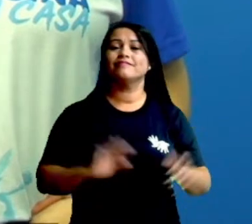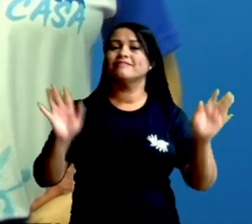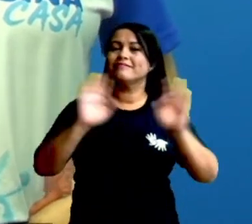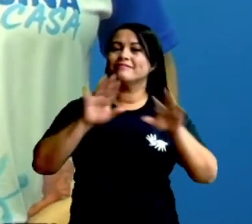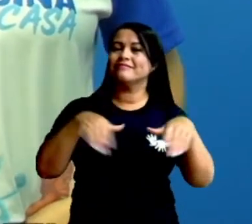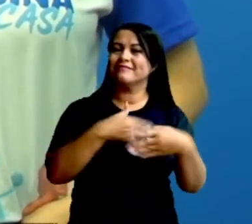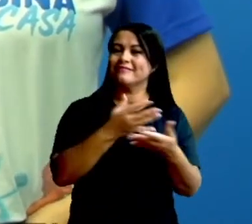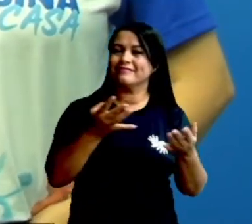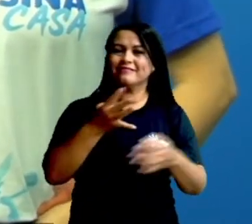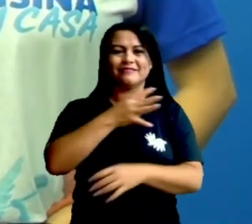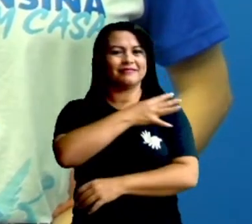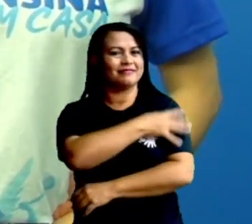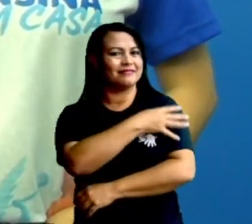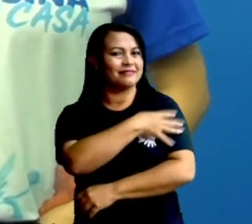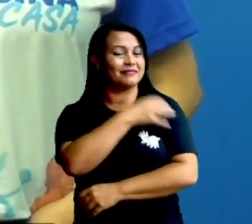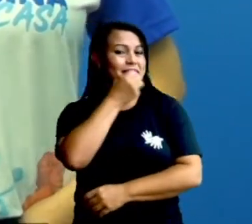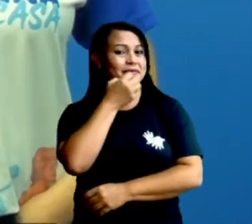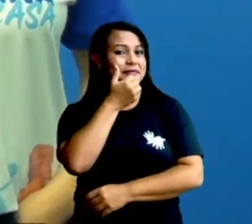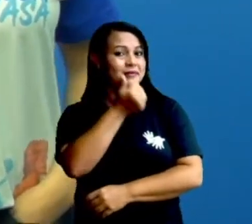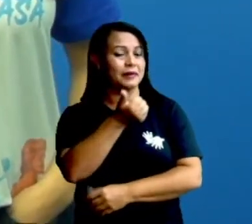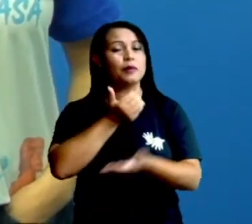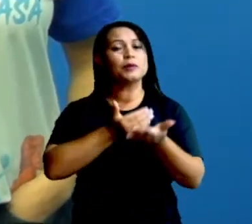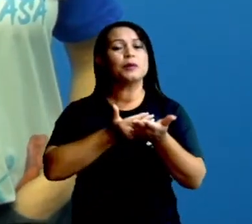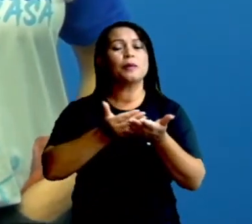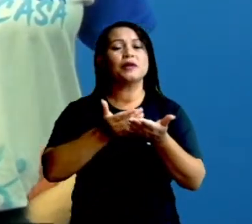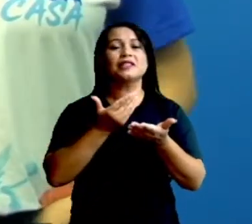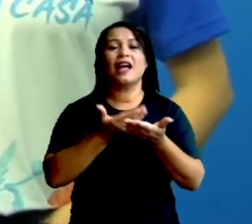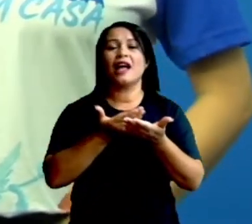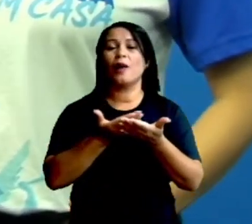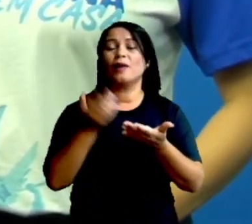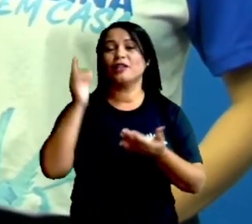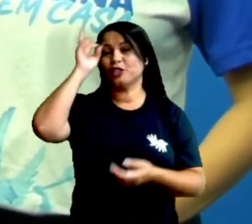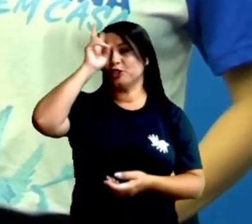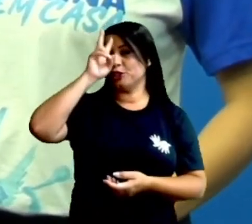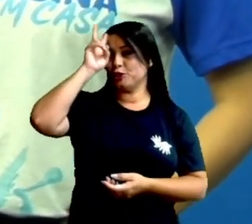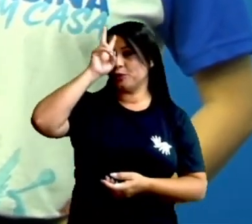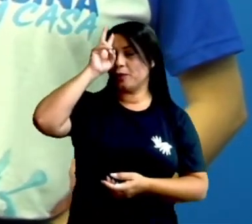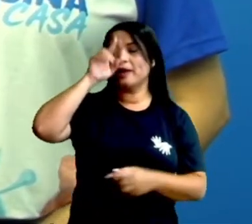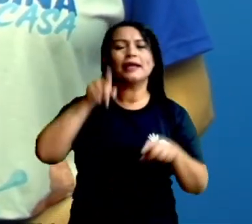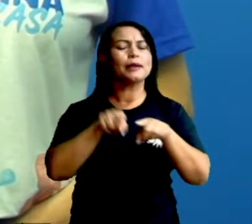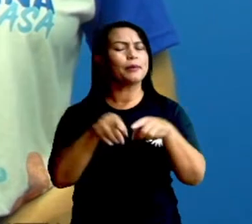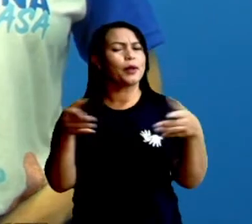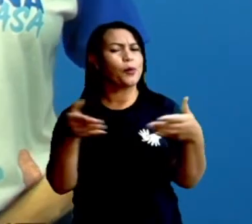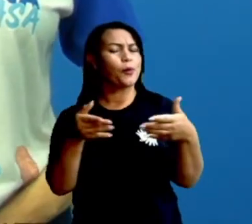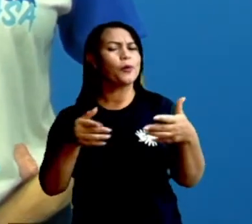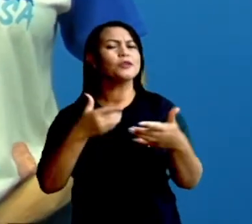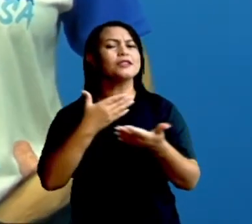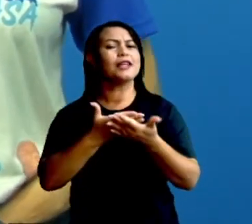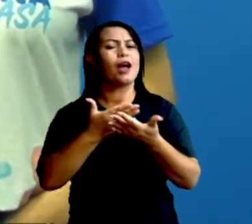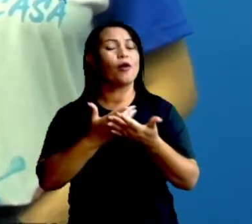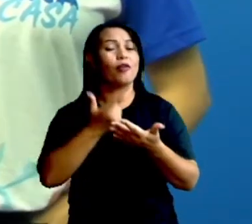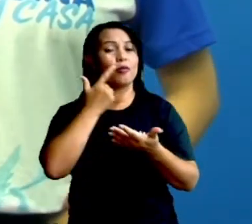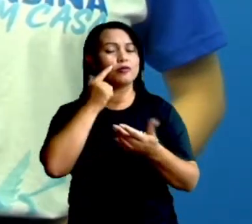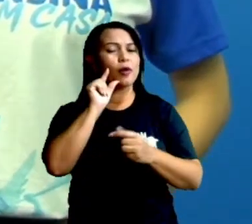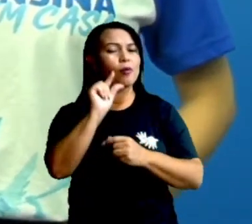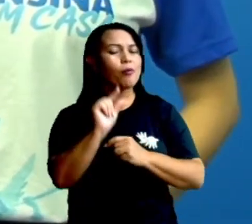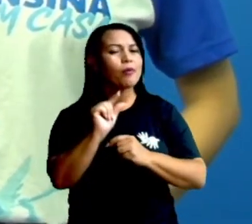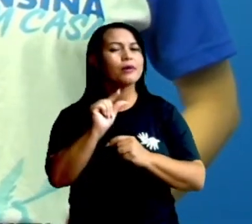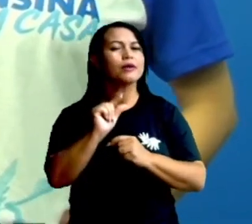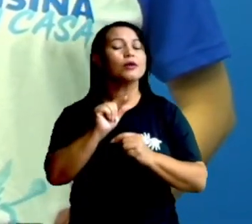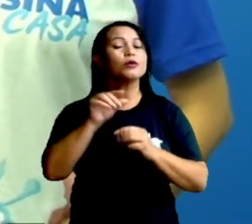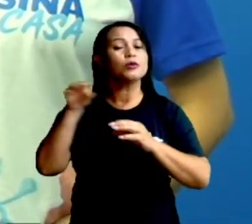Olá, quarto ano, tudo bom? Vamos dar início à nossa aula de História e na aula de hoje a gente vai ver um pouquinho sobre